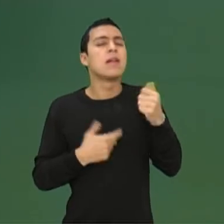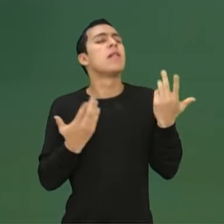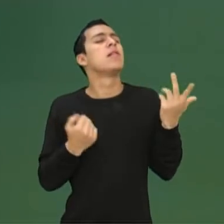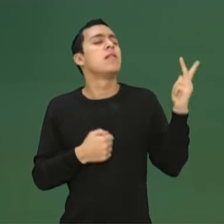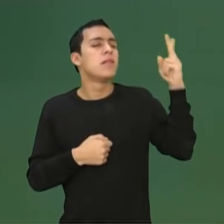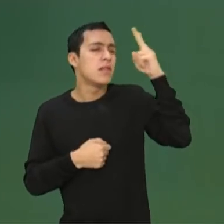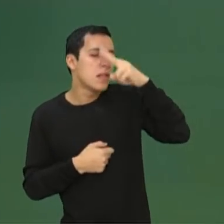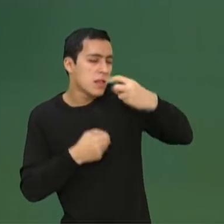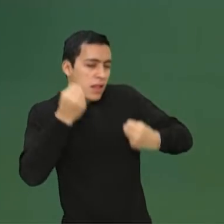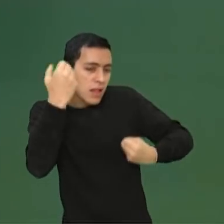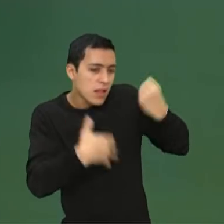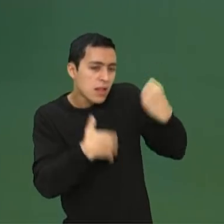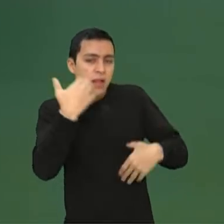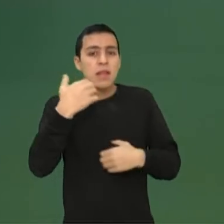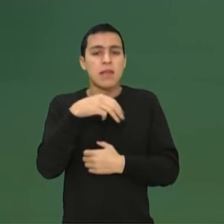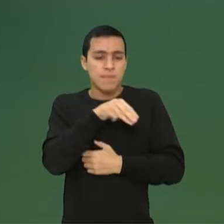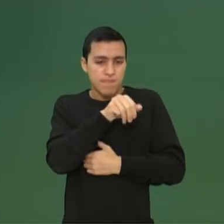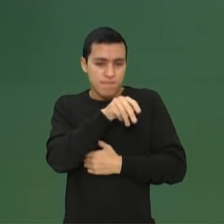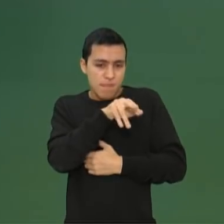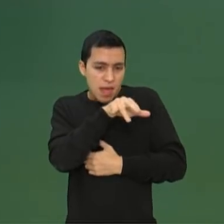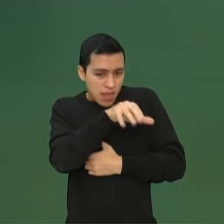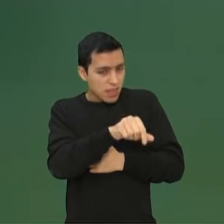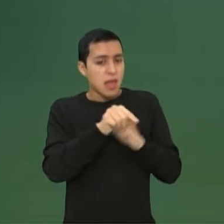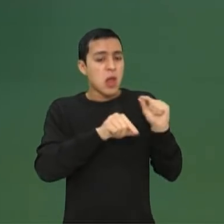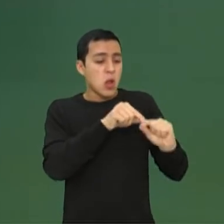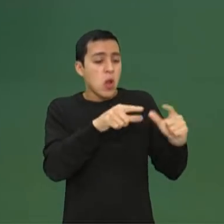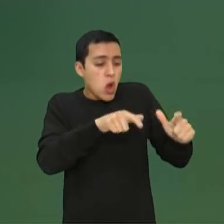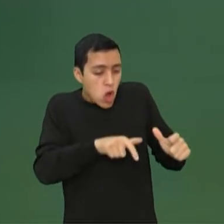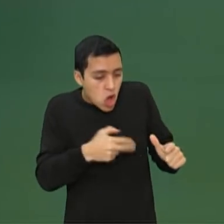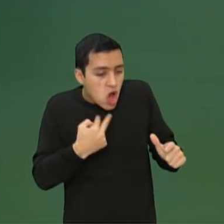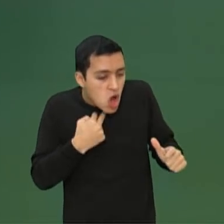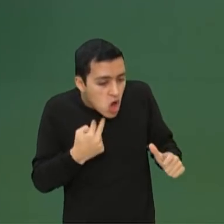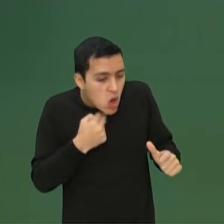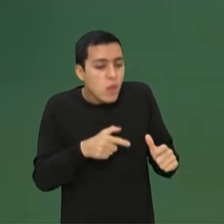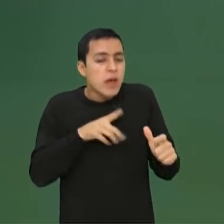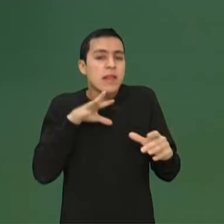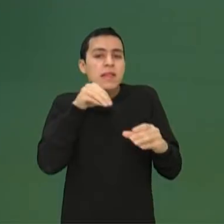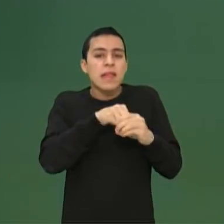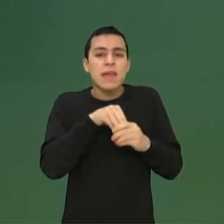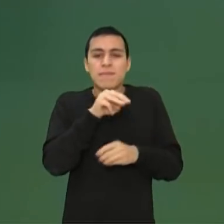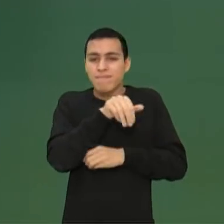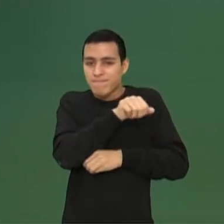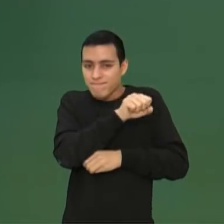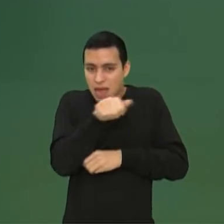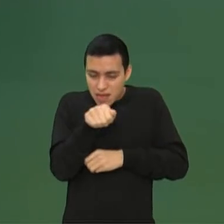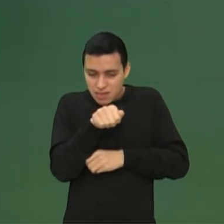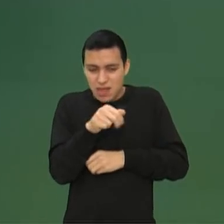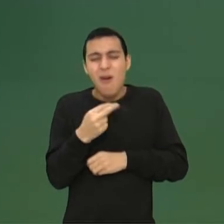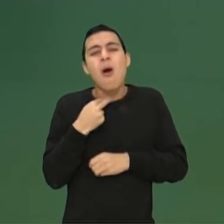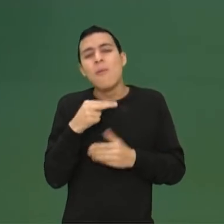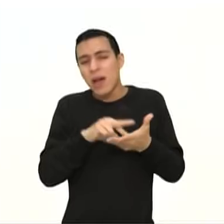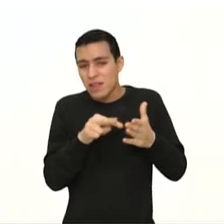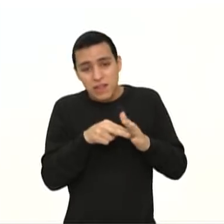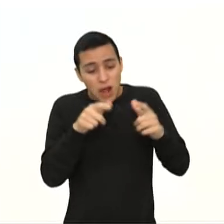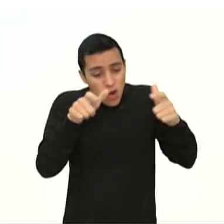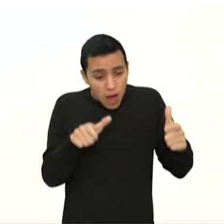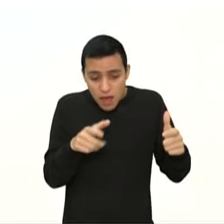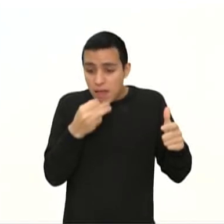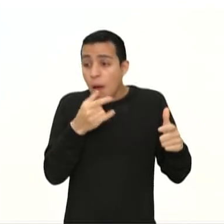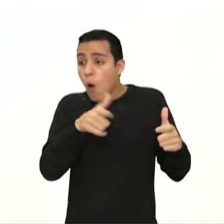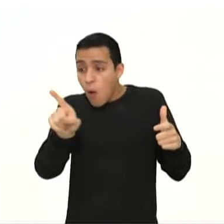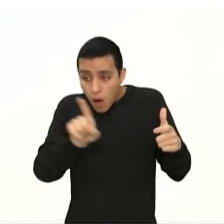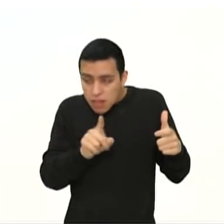que matéria é tudo aquilo que ocupa um lugar no espaço e tem massa. Então massa é uma